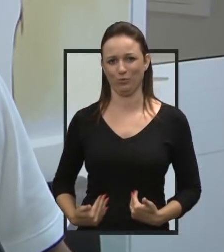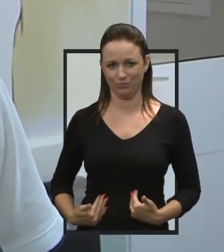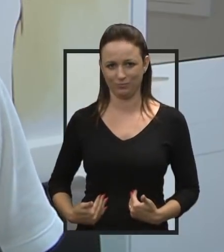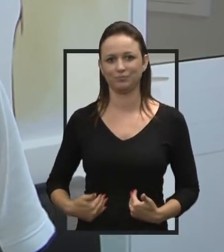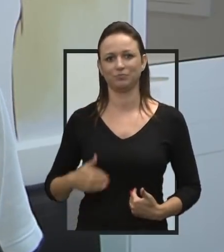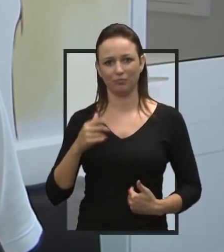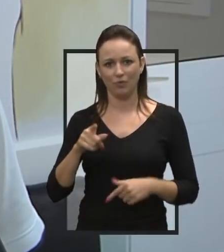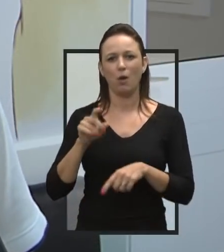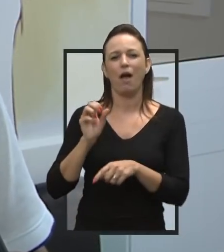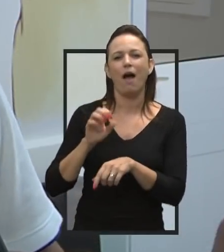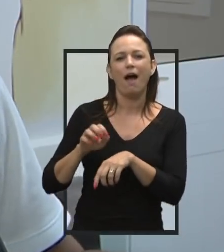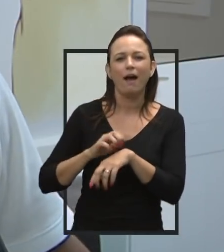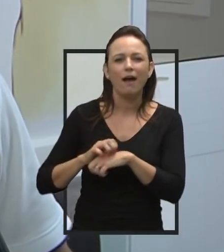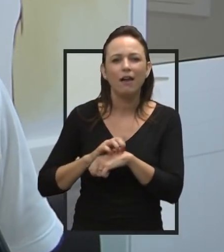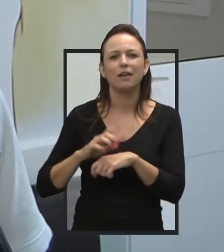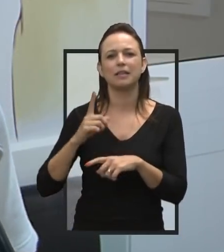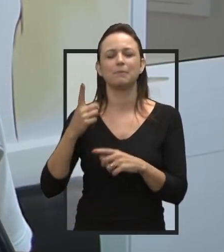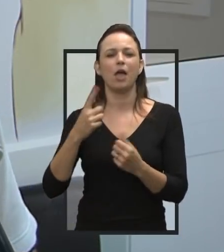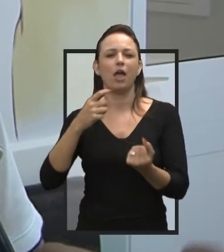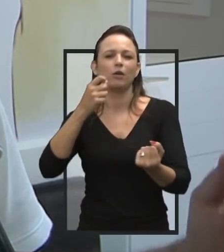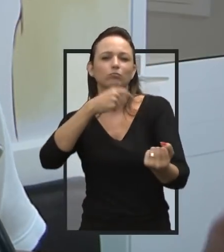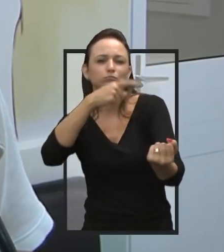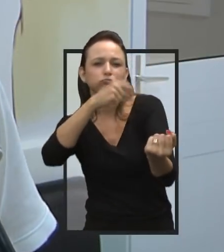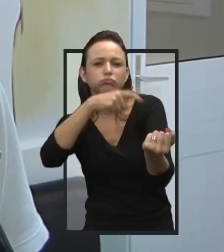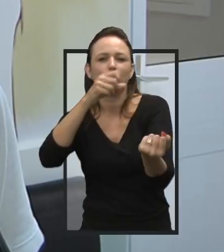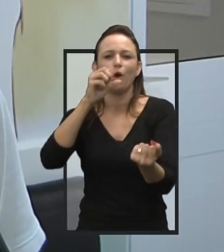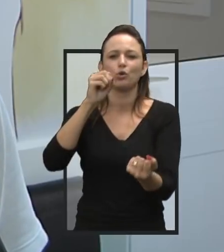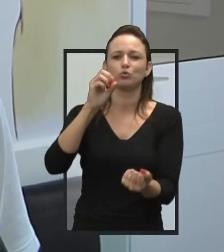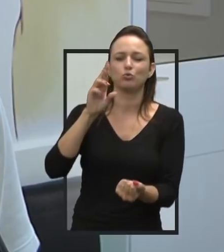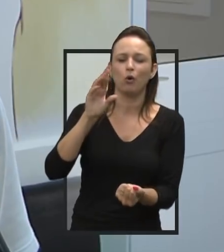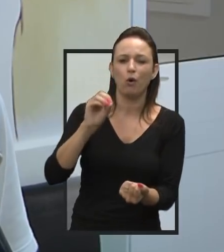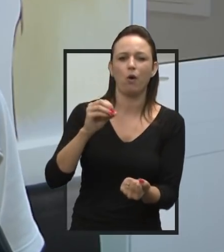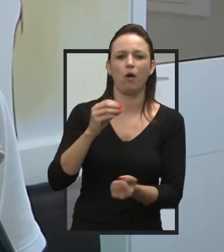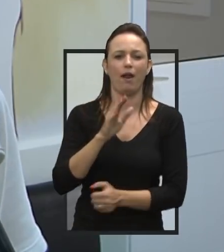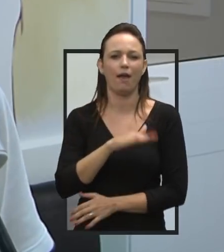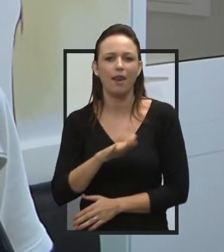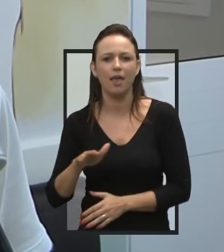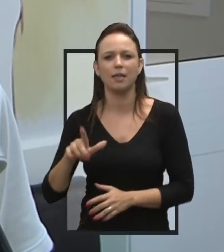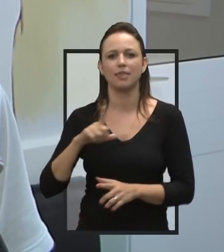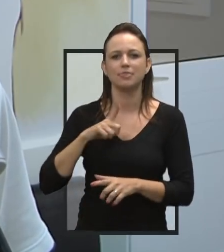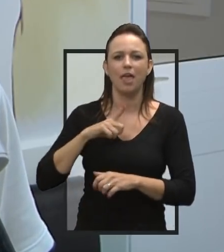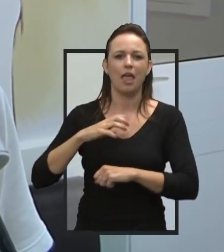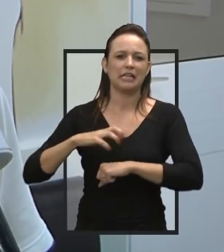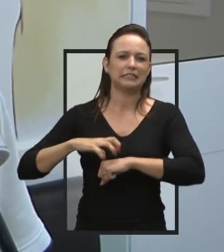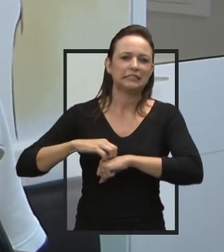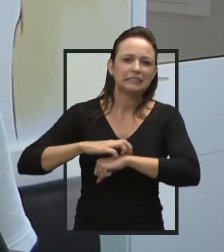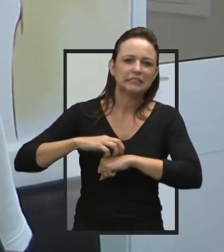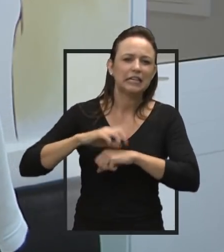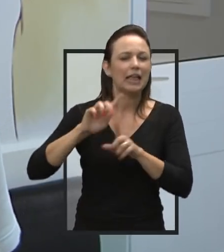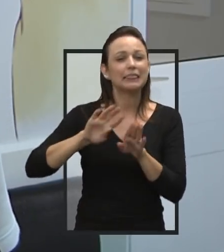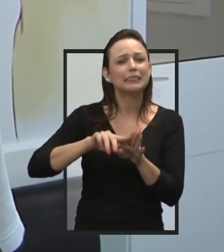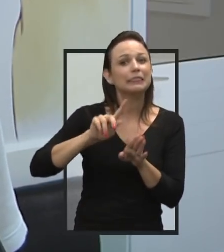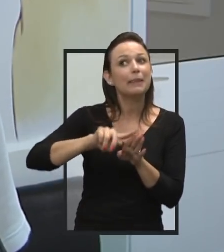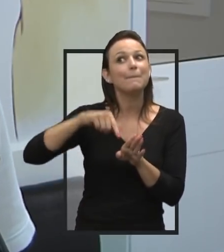já é uma segunda parte, depois do soro, se a pessoa, a criança vier ter uma reação alérgica, isso é uma segunda parte. A